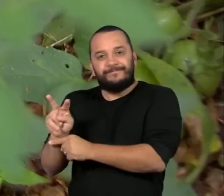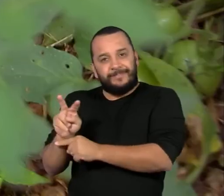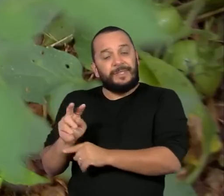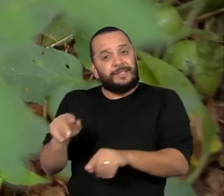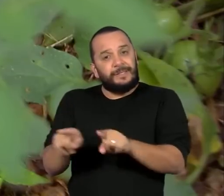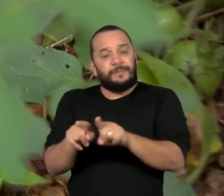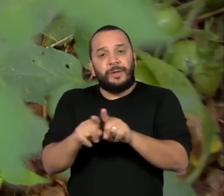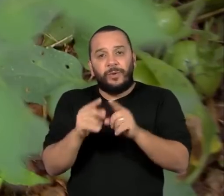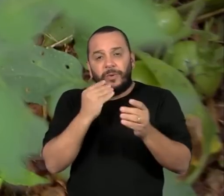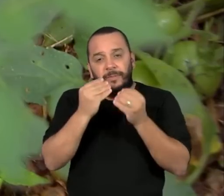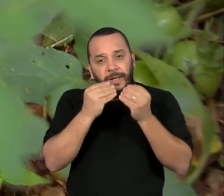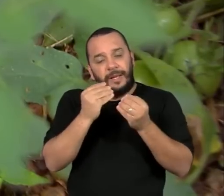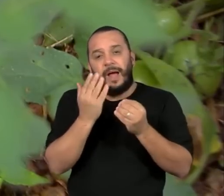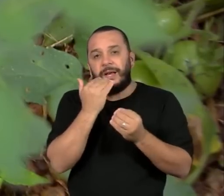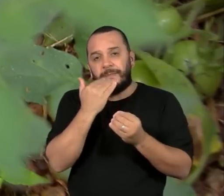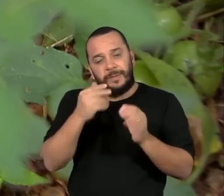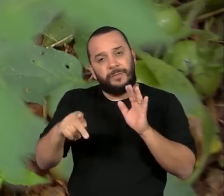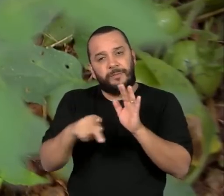né?